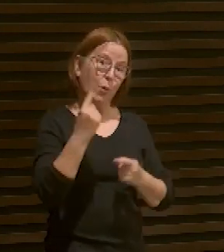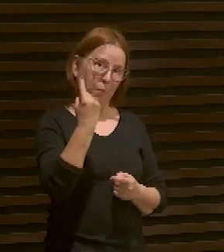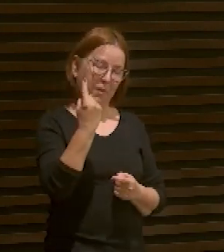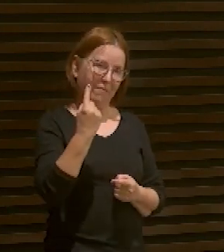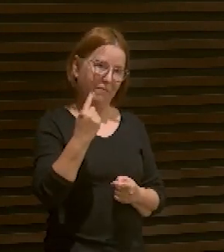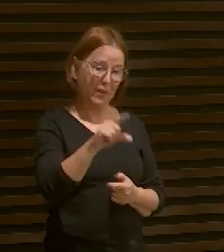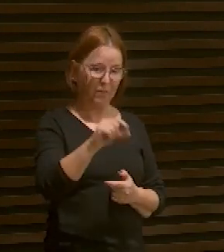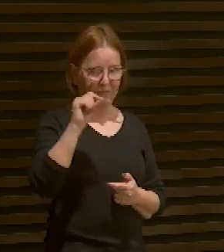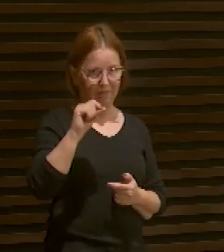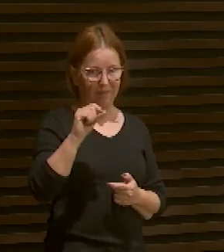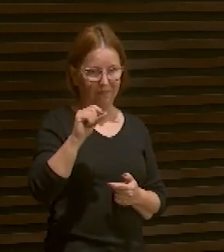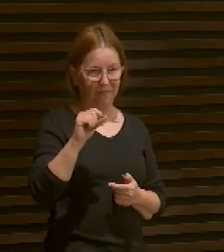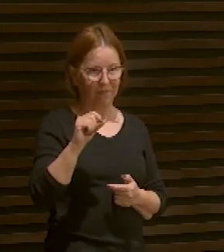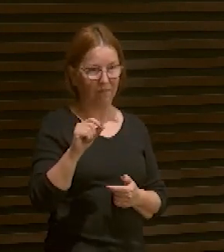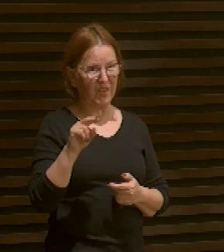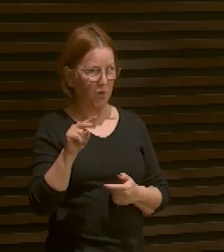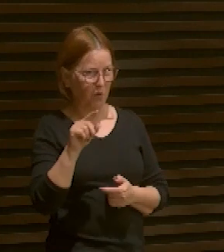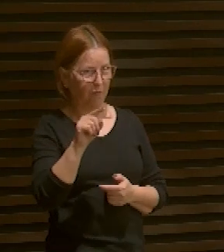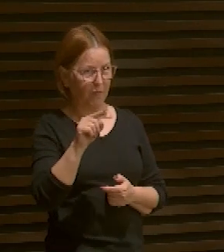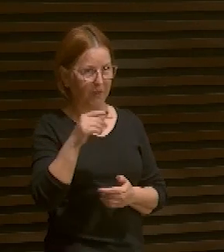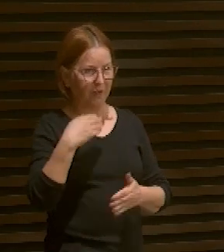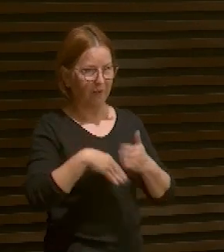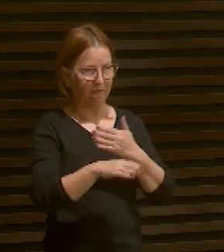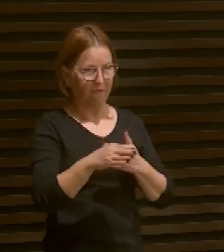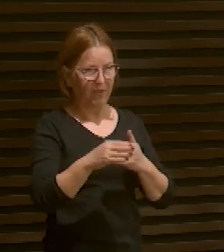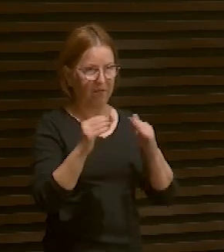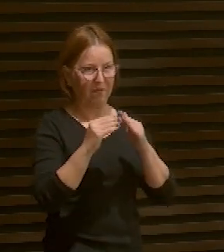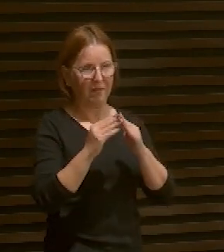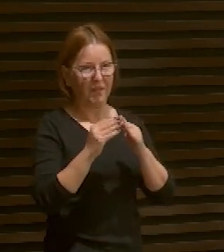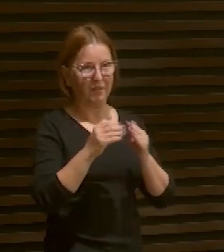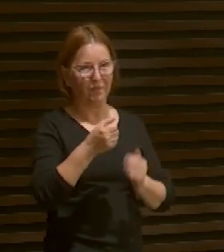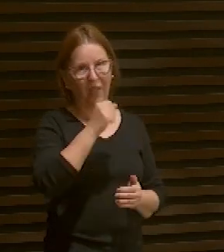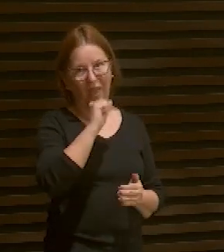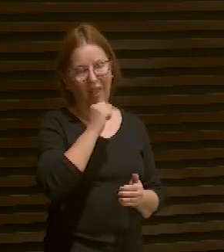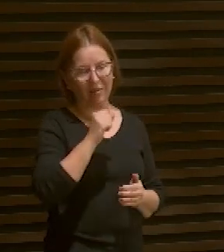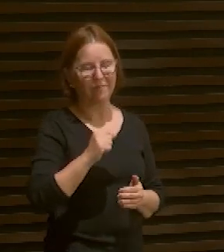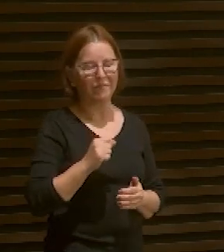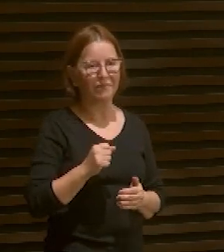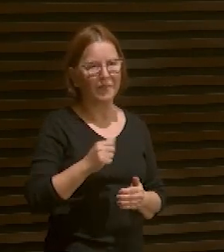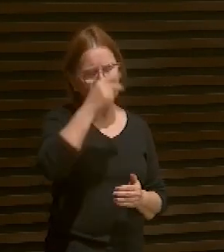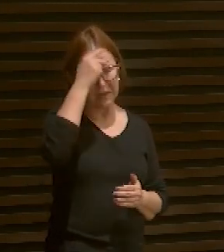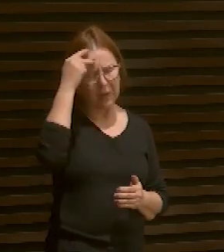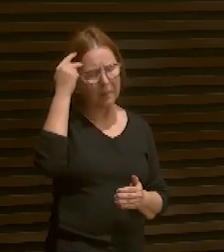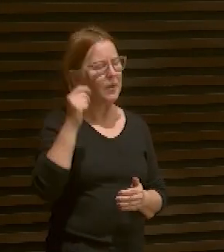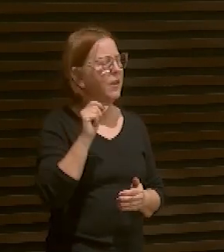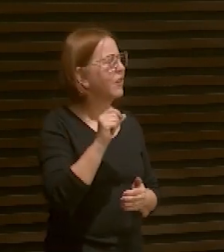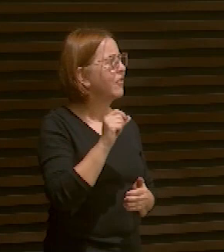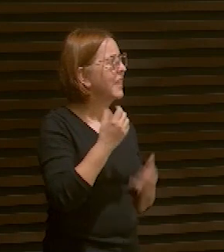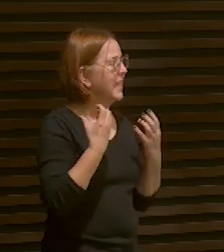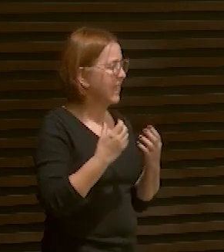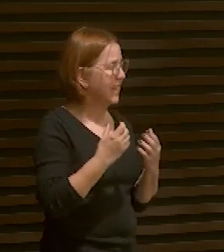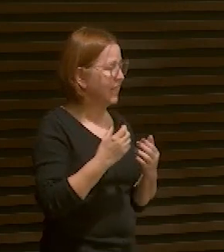se você chegasse numa sorveteria e o atendente dissesse para você, você prefere creme ou